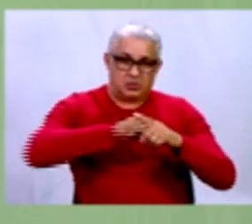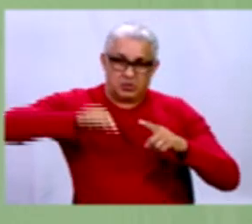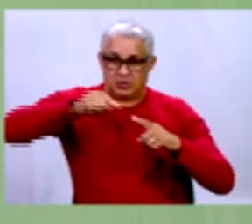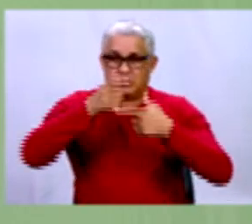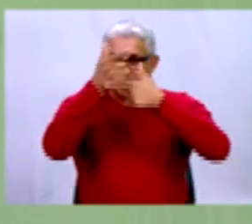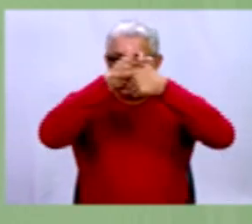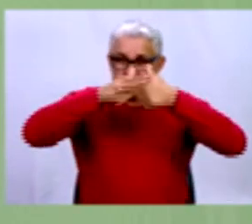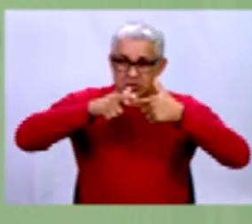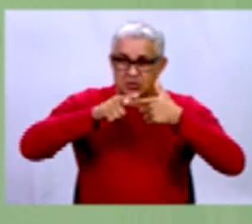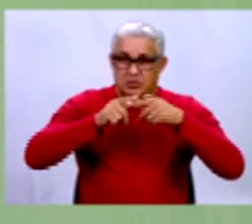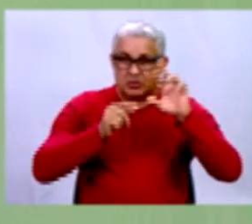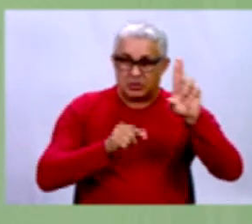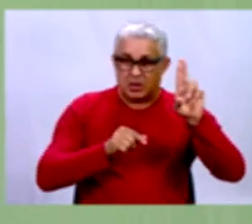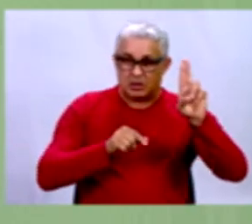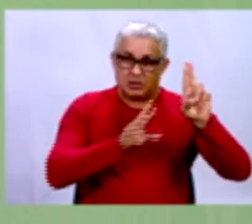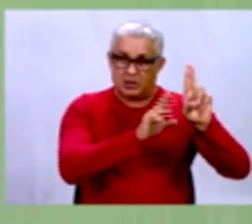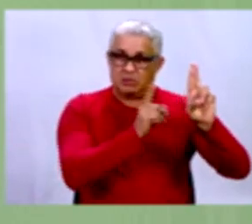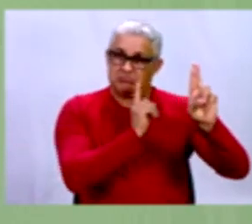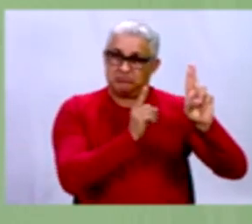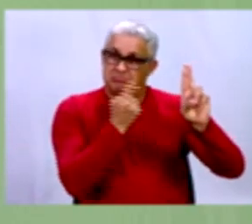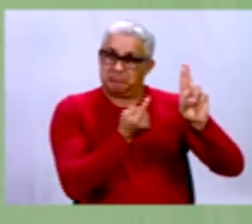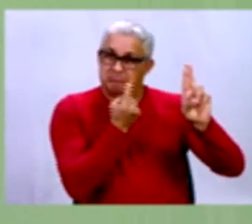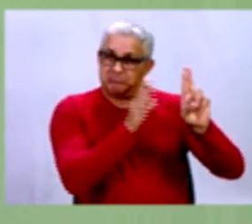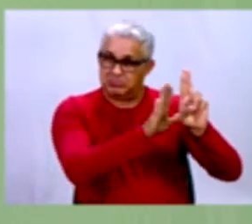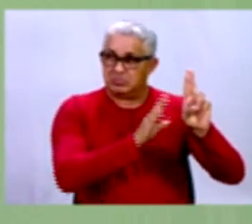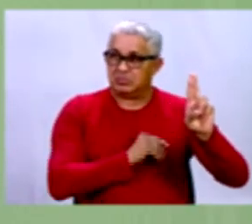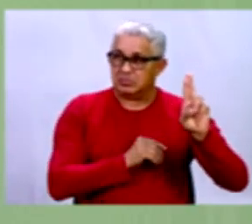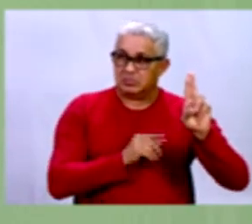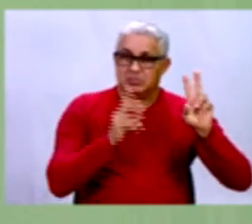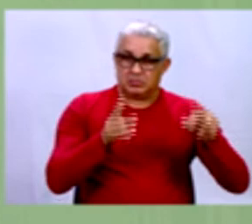poder isolar o R, tá? R é igual a